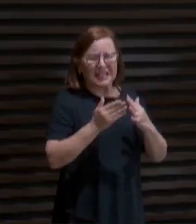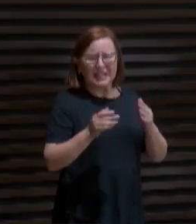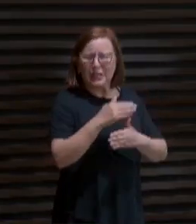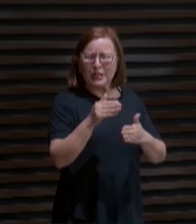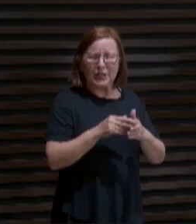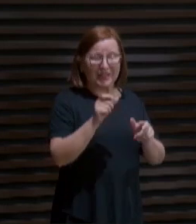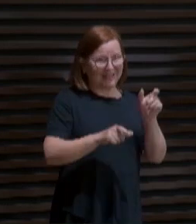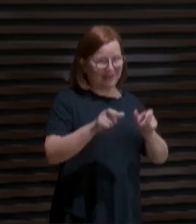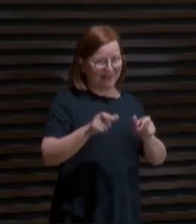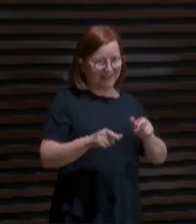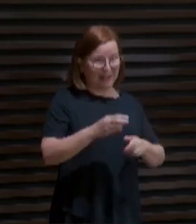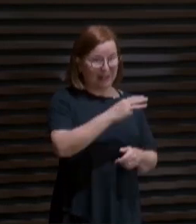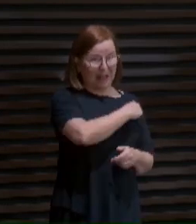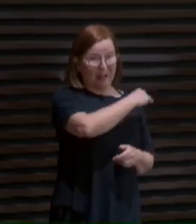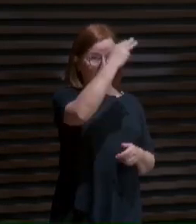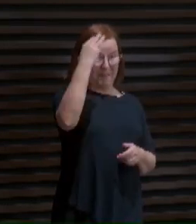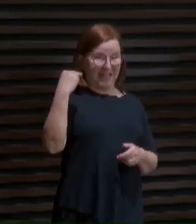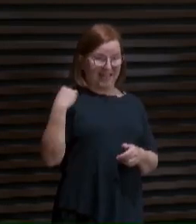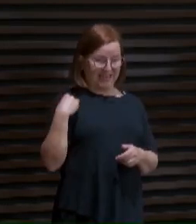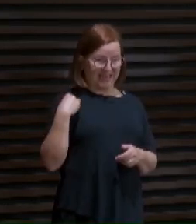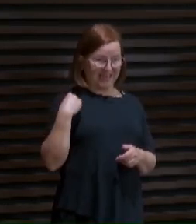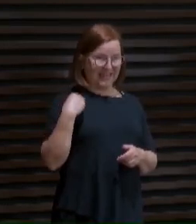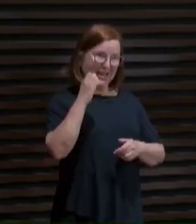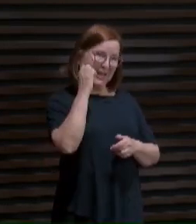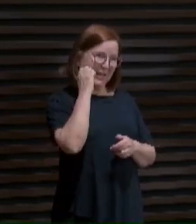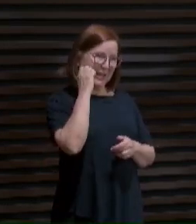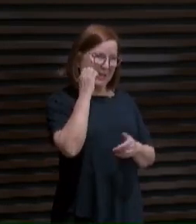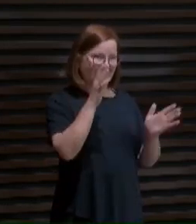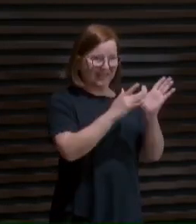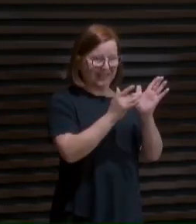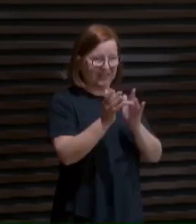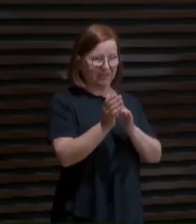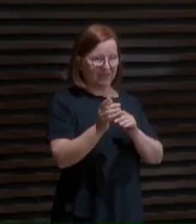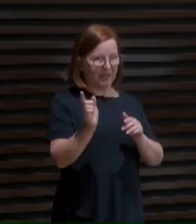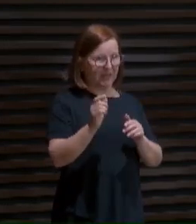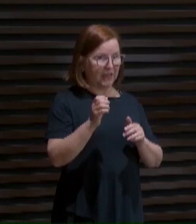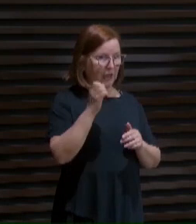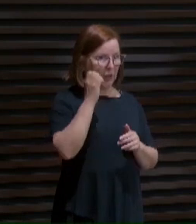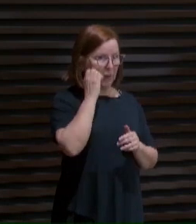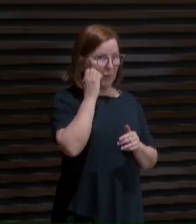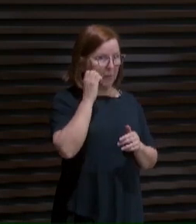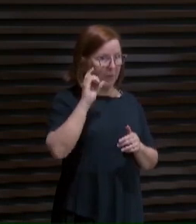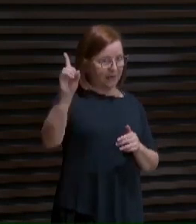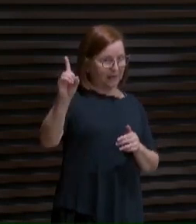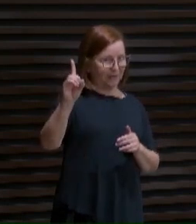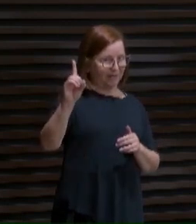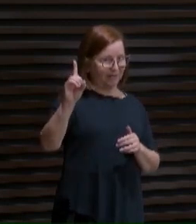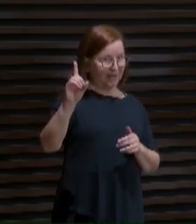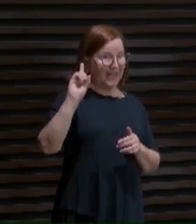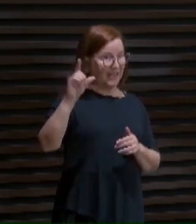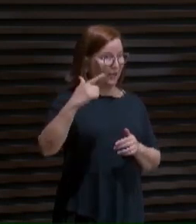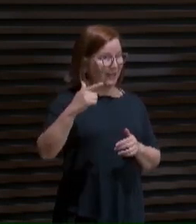pessoas. Maria, a mãe de Jesus. Não a mãe de Deus, porque Deus não tem mãe. Mãe